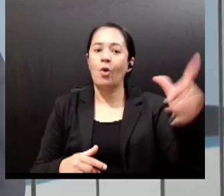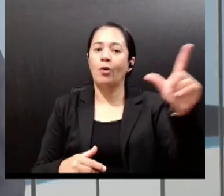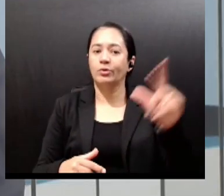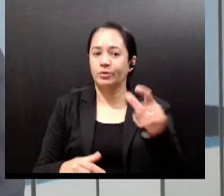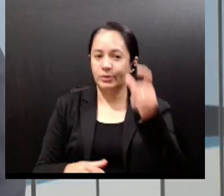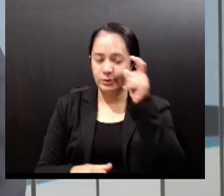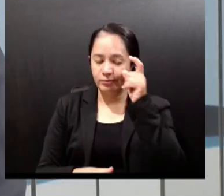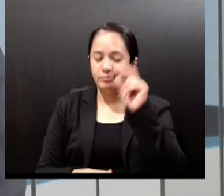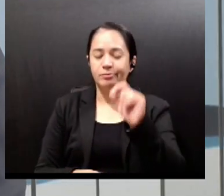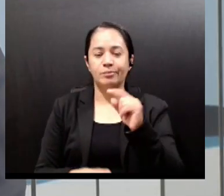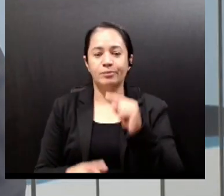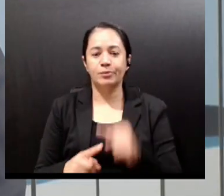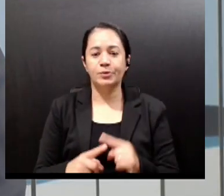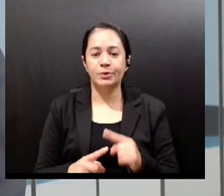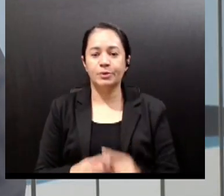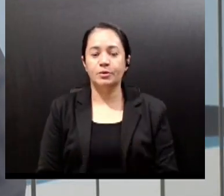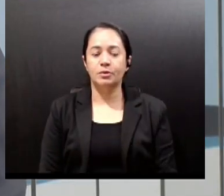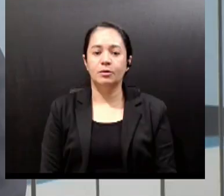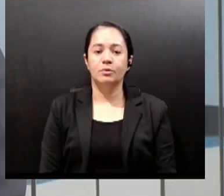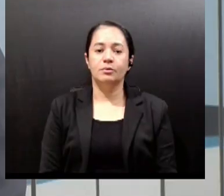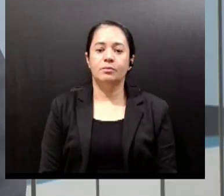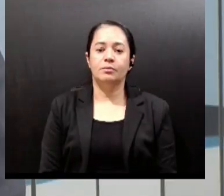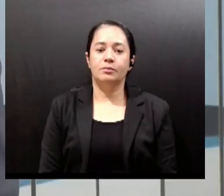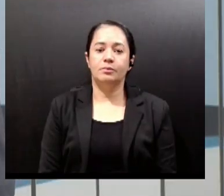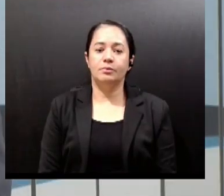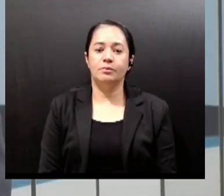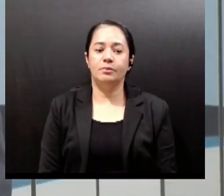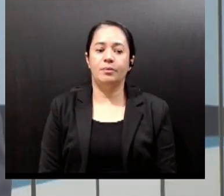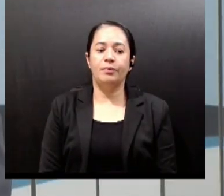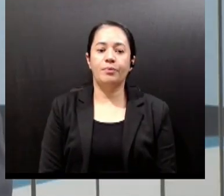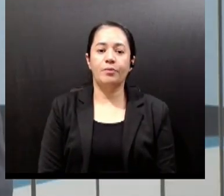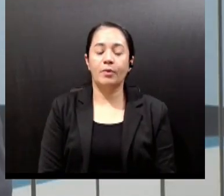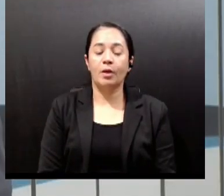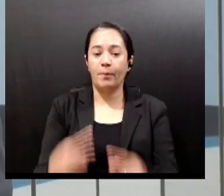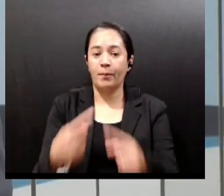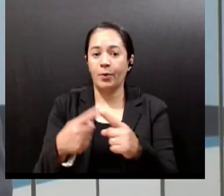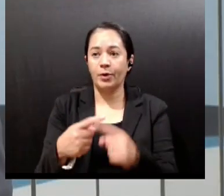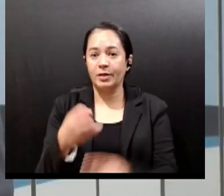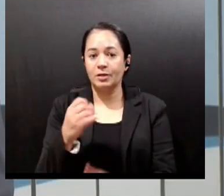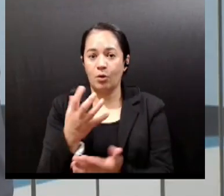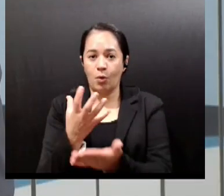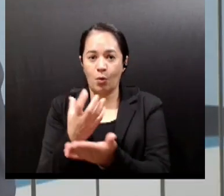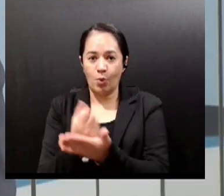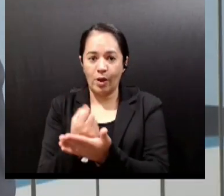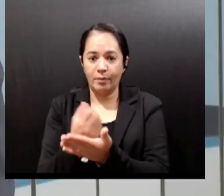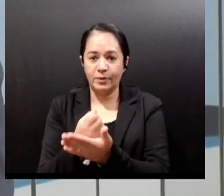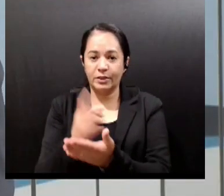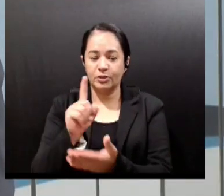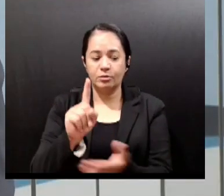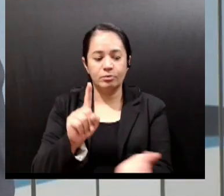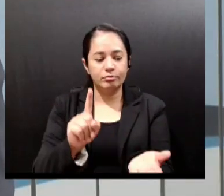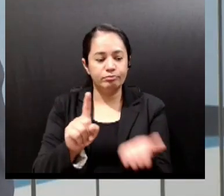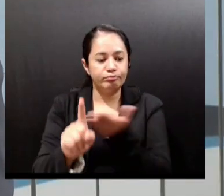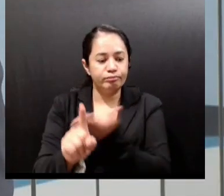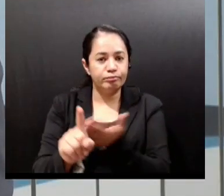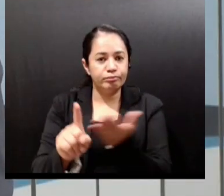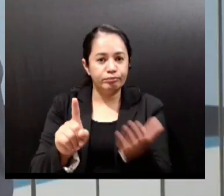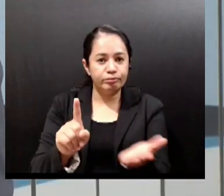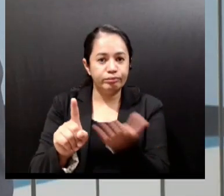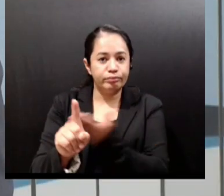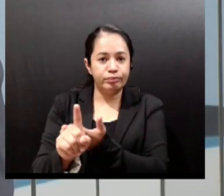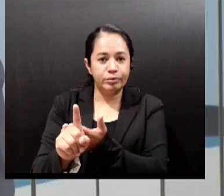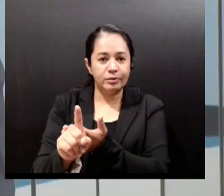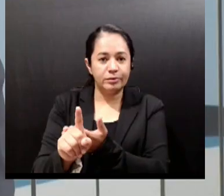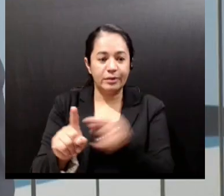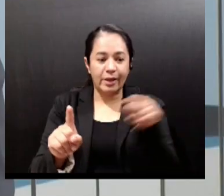porque quando o aplicativo ele acaba sendo um intermediador e a pessoa ele é um prestador de